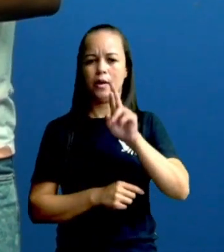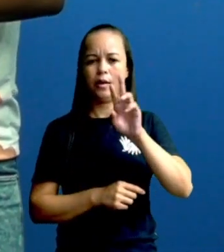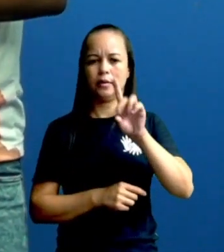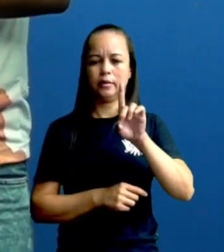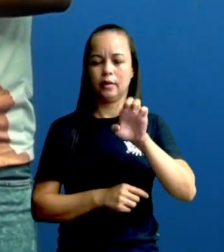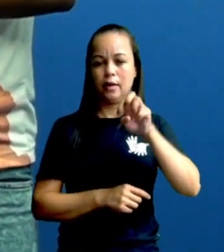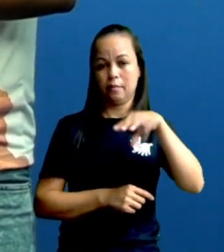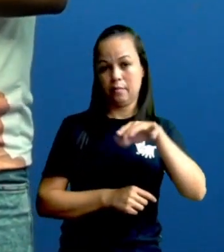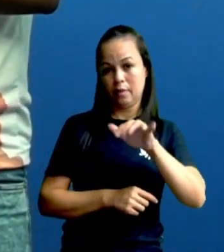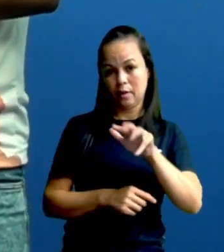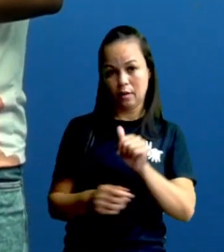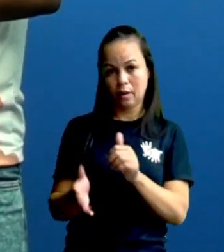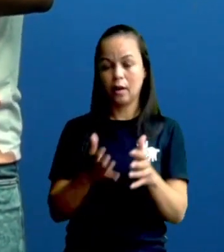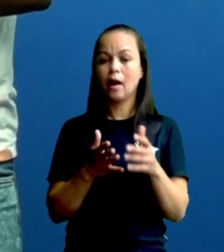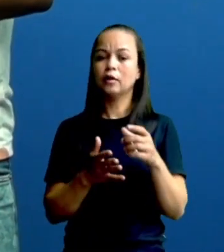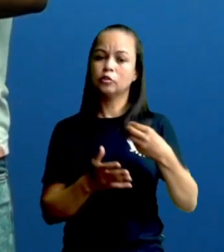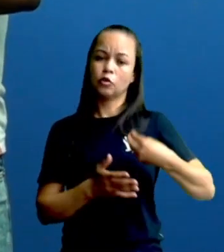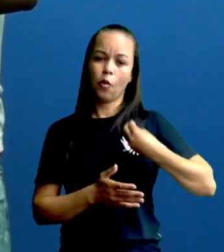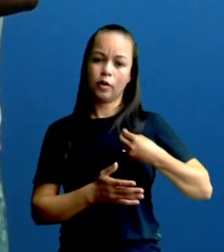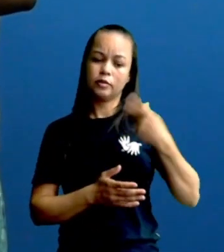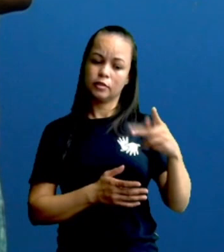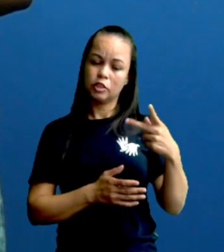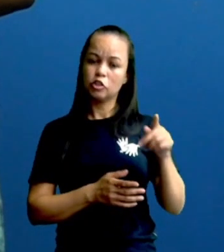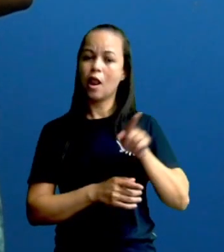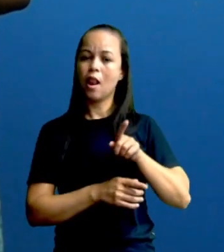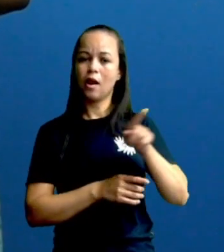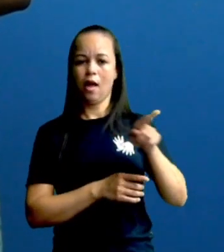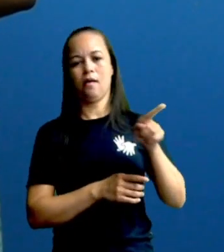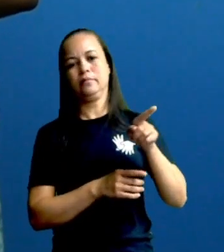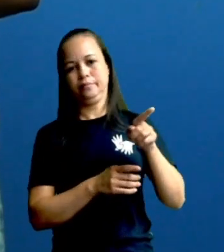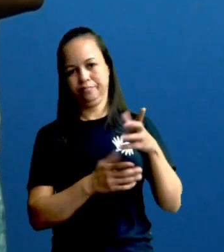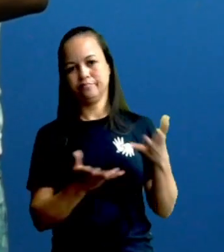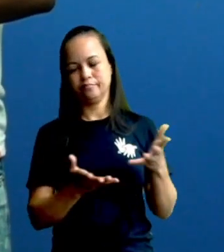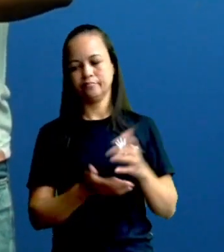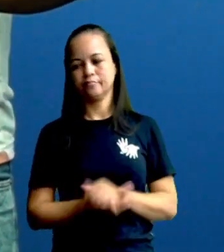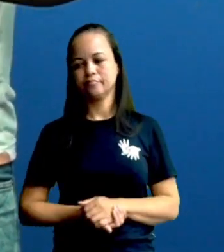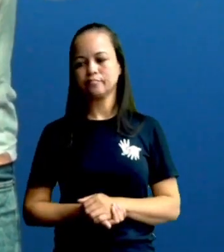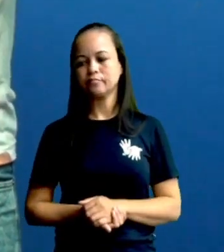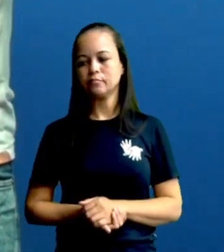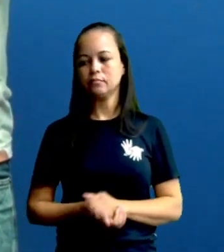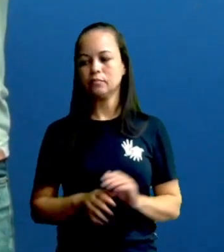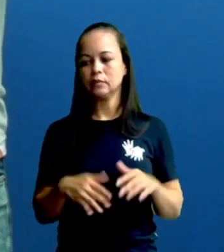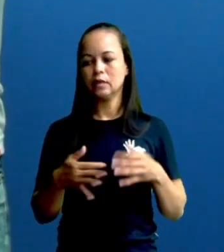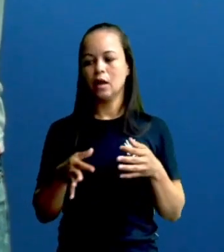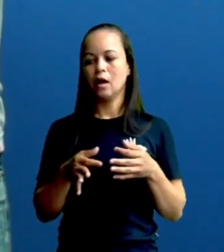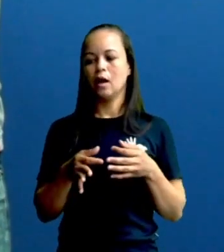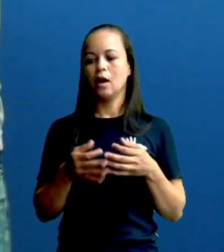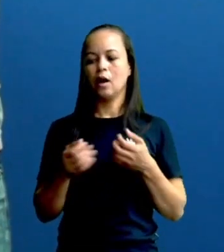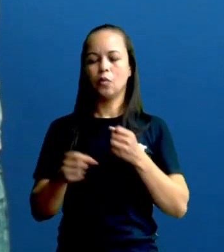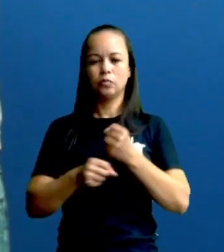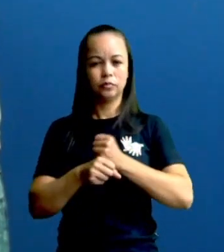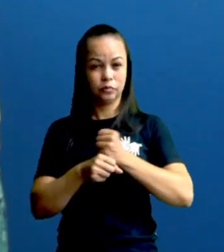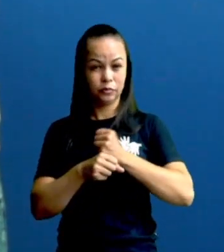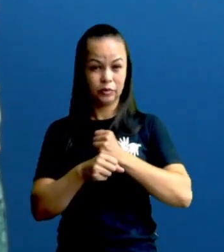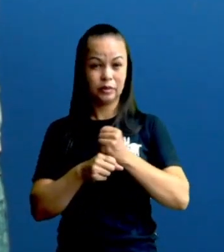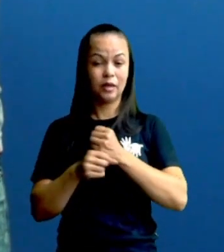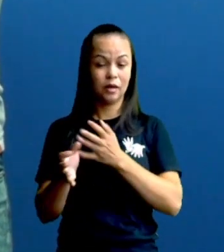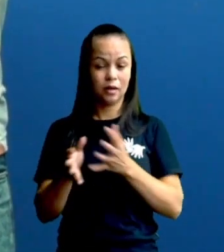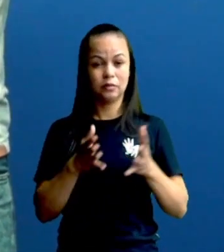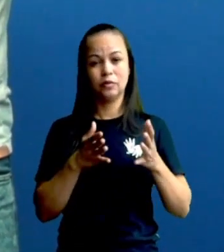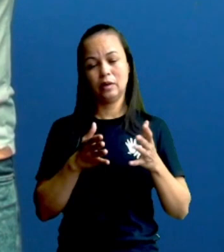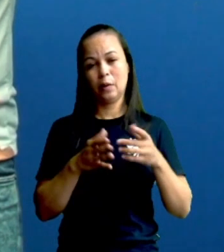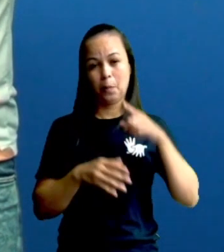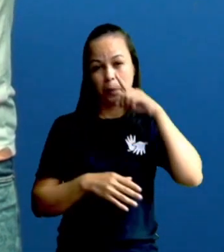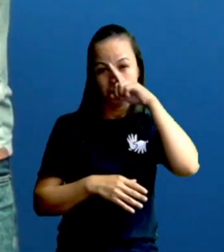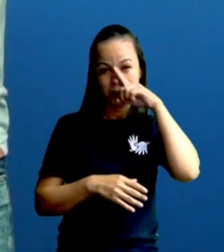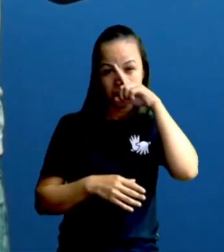local. Então a mabuia só existe na ilha de Fernando de Noronha. E, ao longo dos anos, ela vem sofrendo um grande